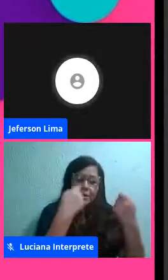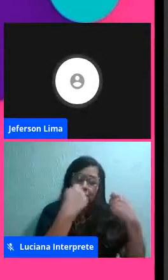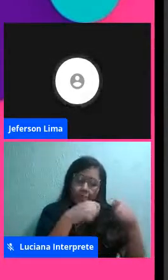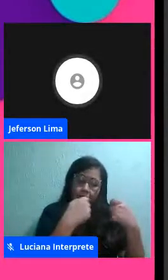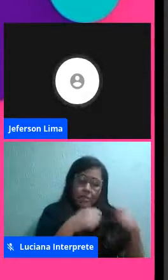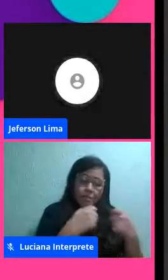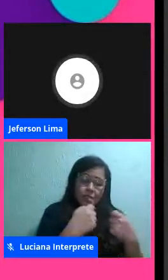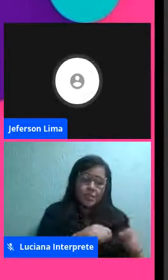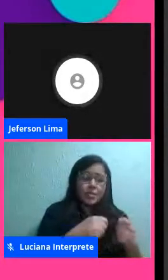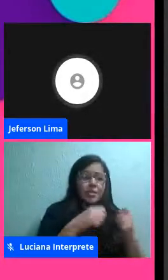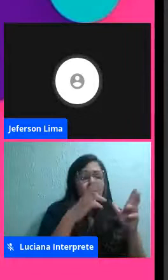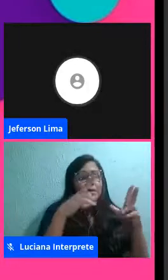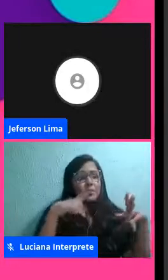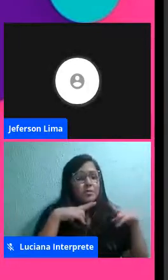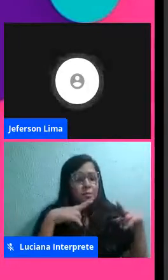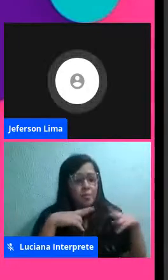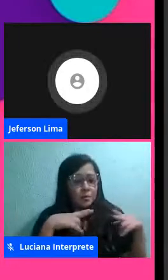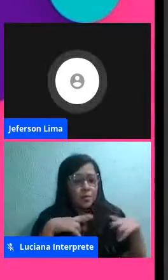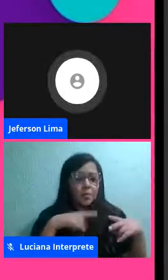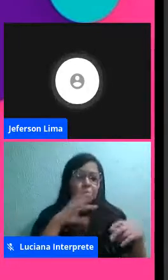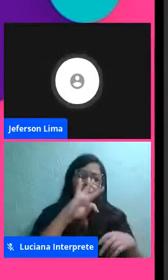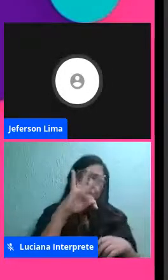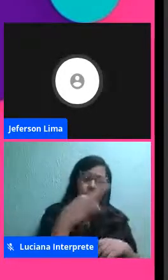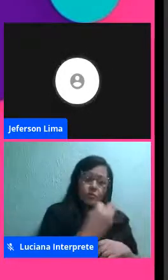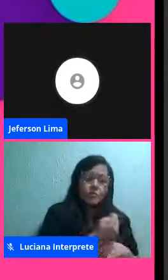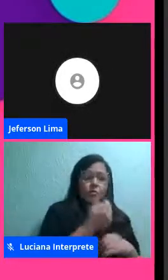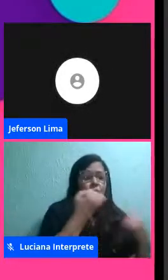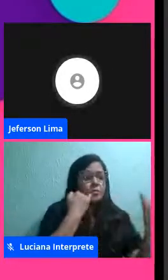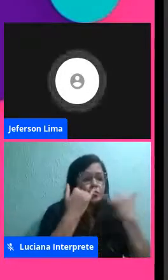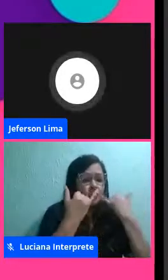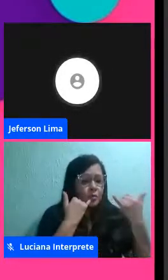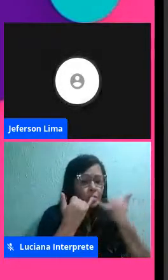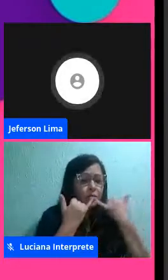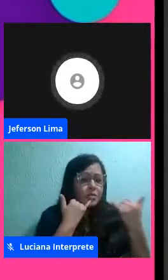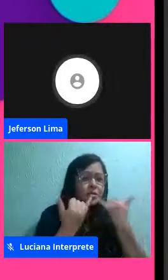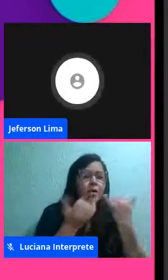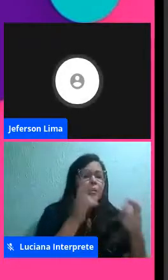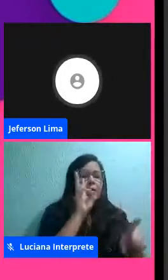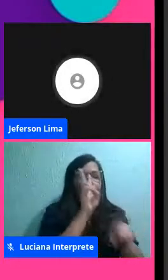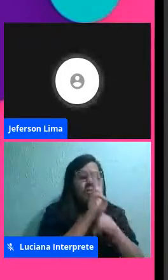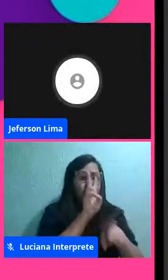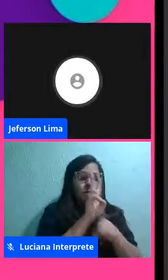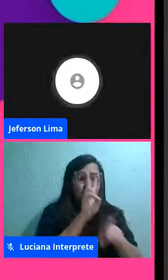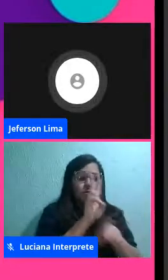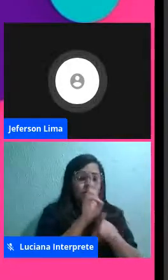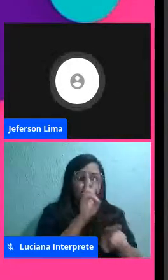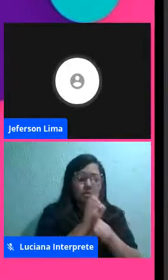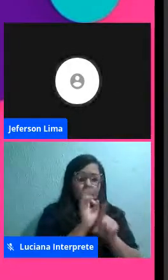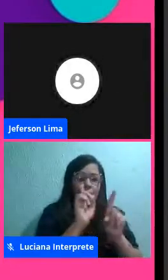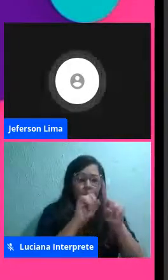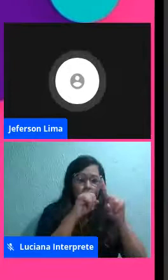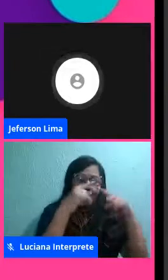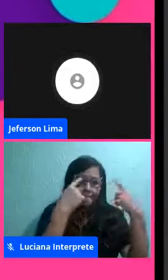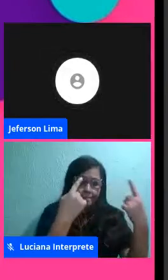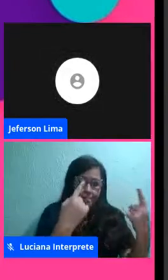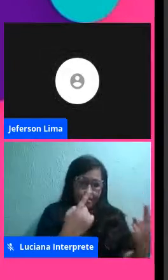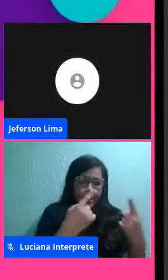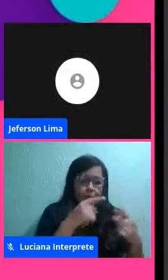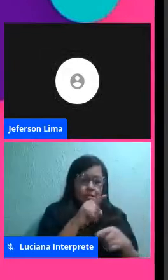e explicar as informações, proteger elas, etc. Mas a partir do momento que isso aqui me entregar,